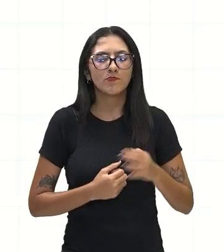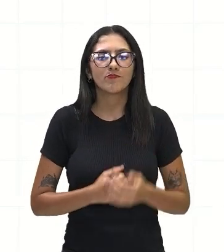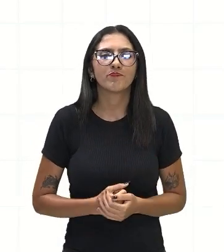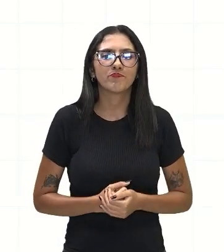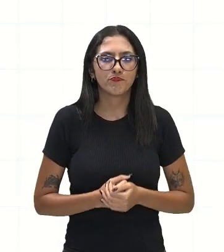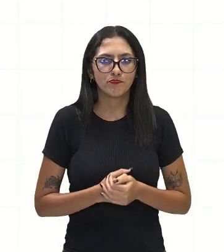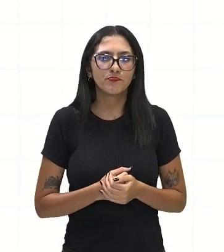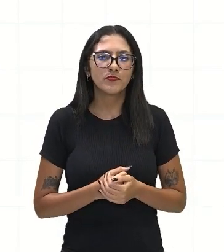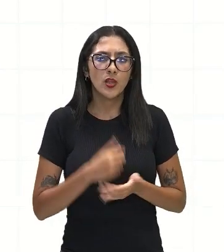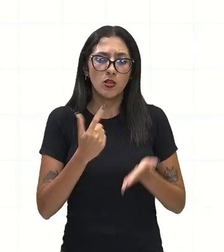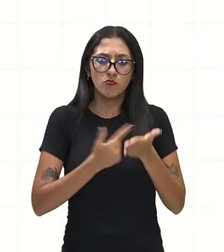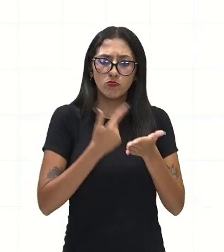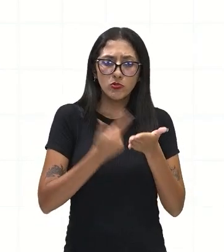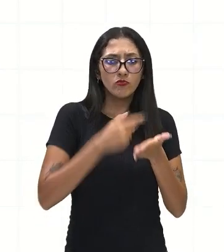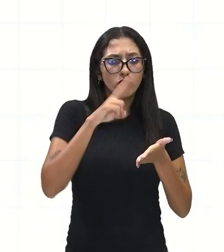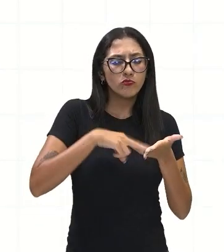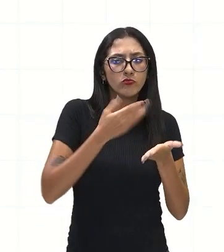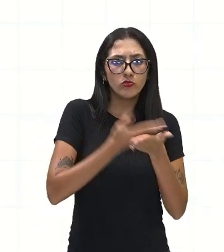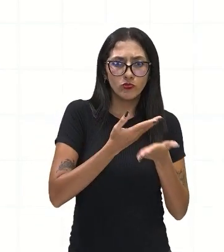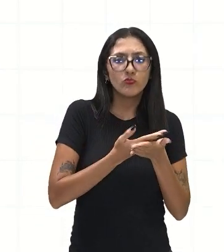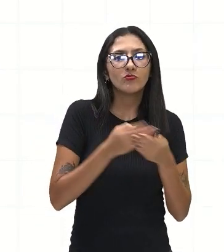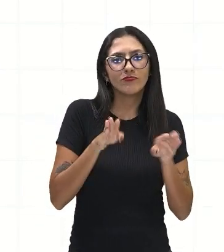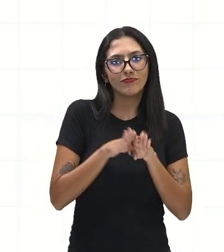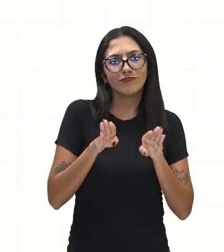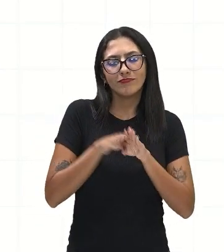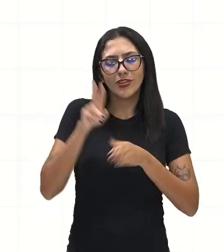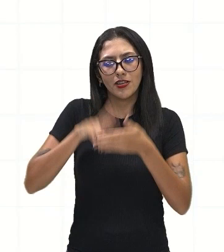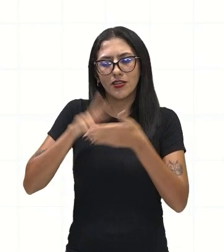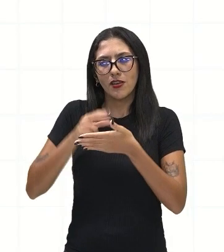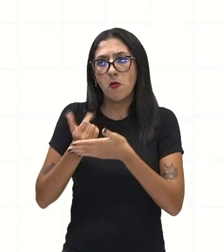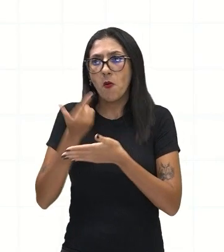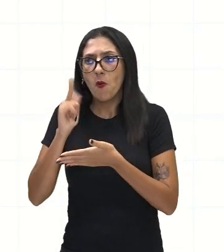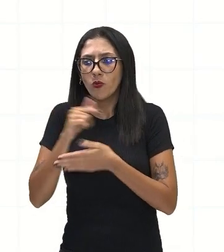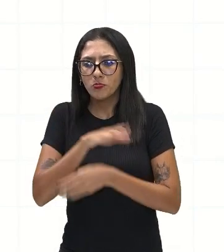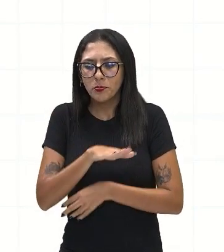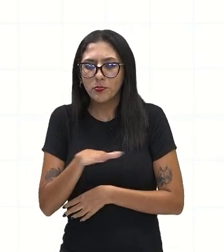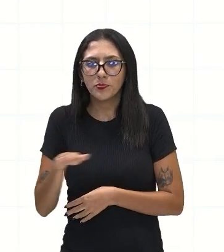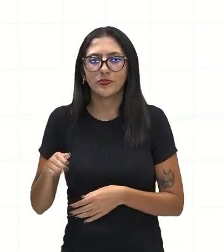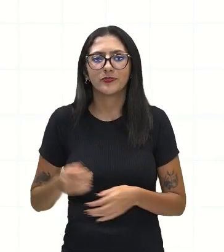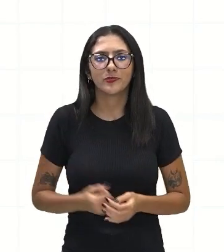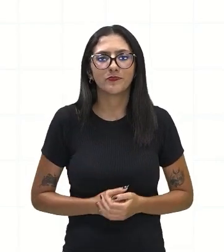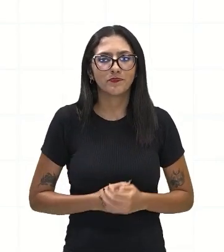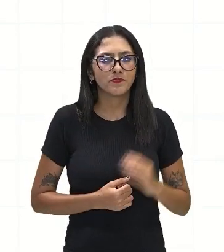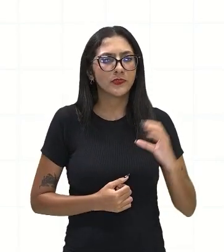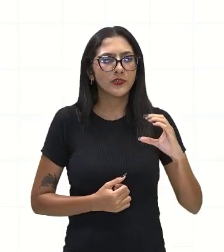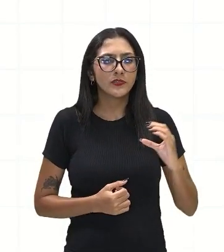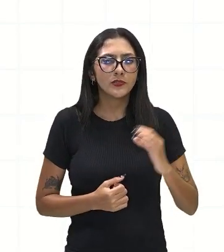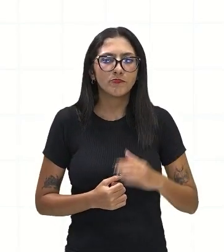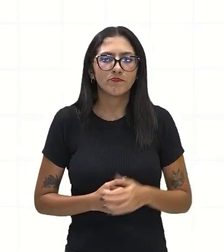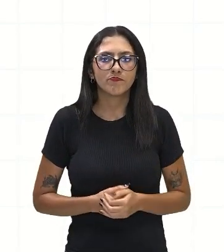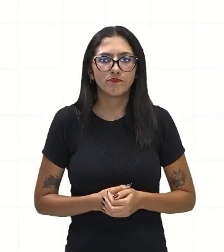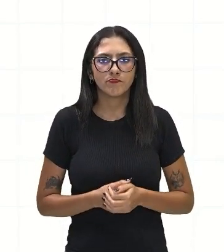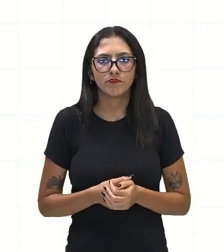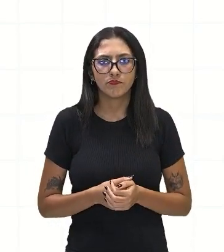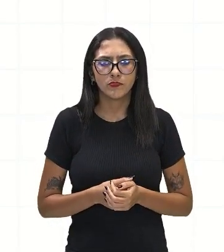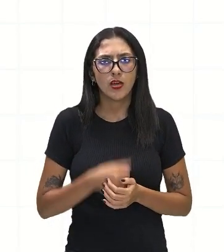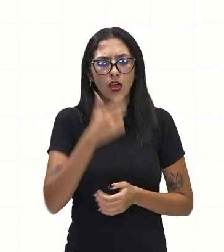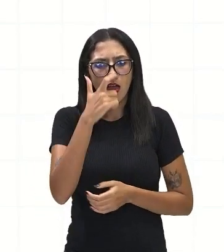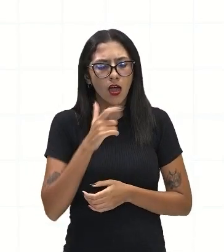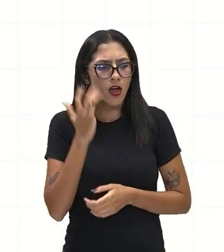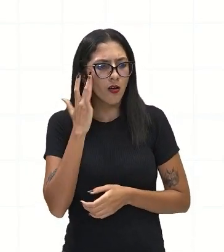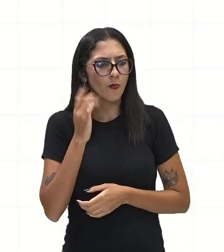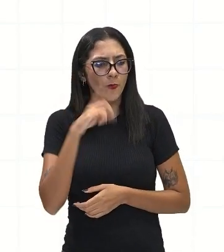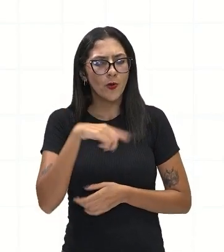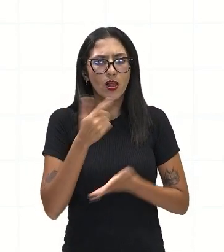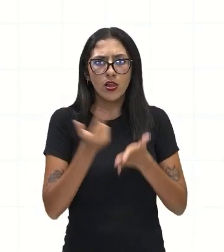escolares, li os de histórias infantis. Letra C. Achei que era um livro